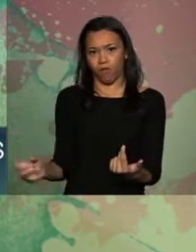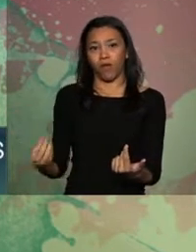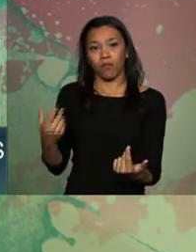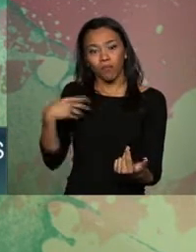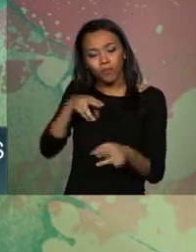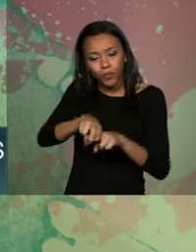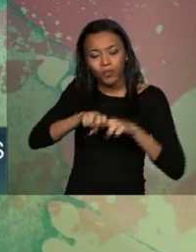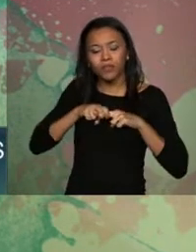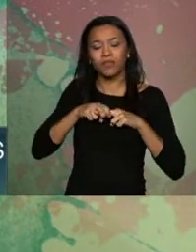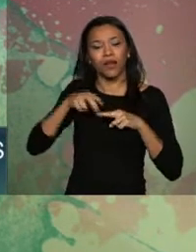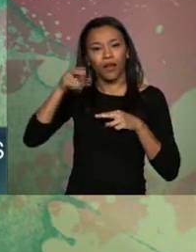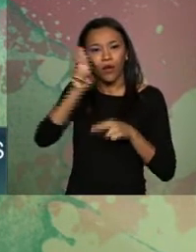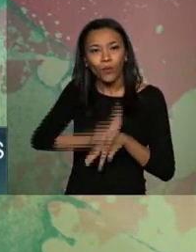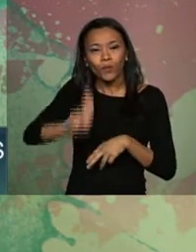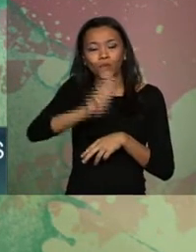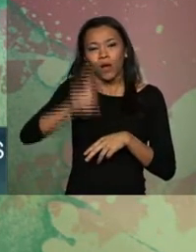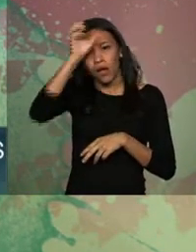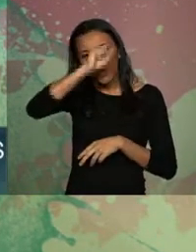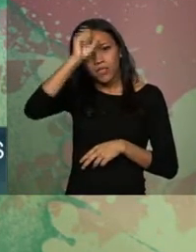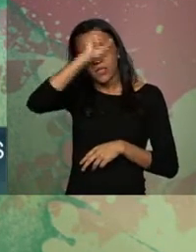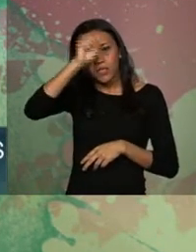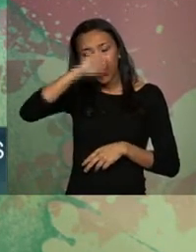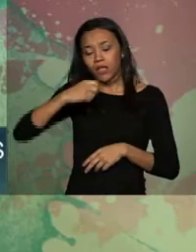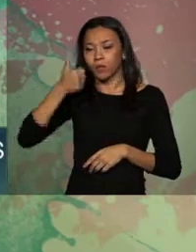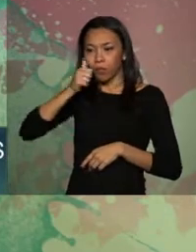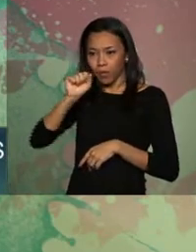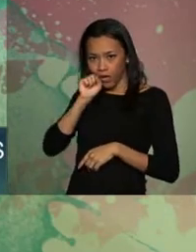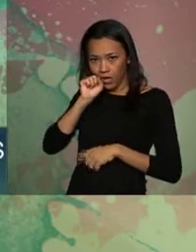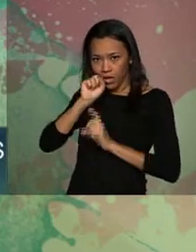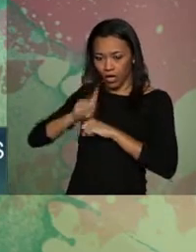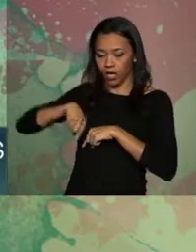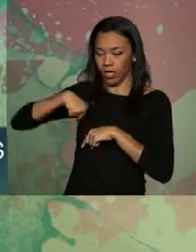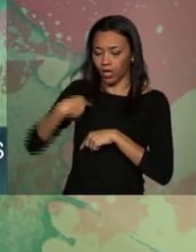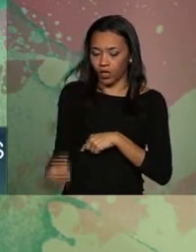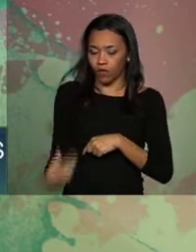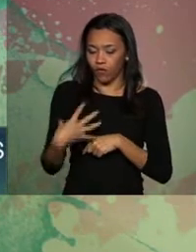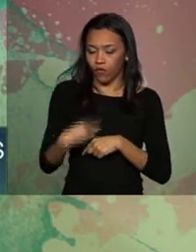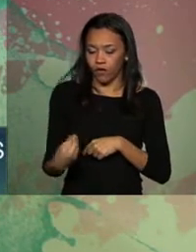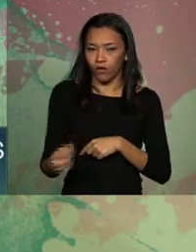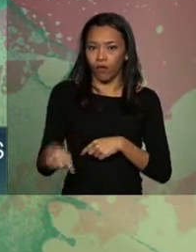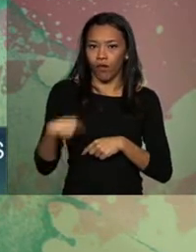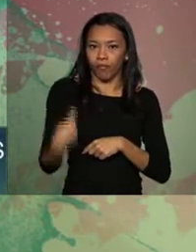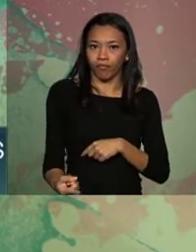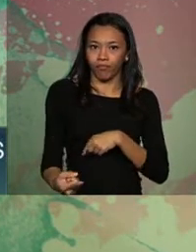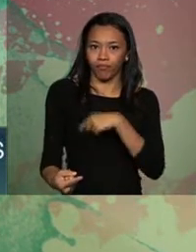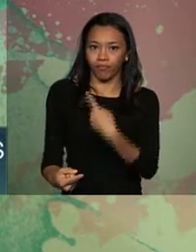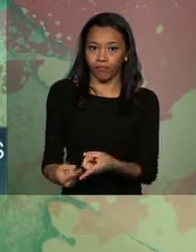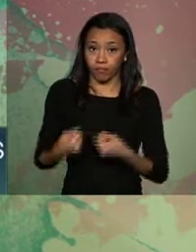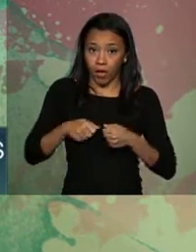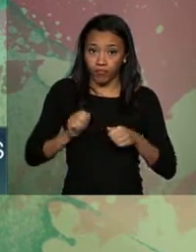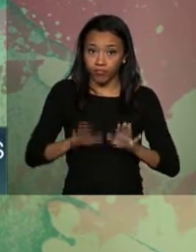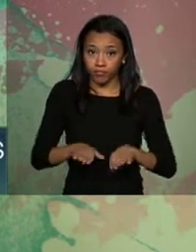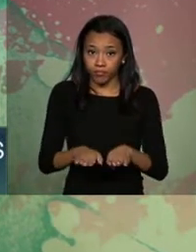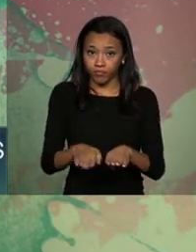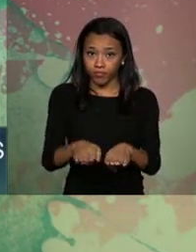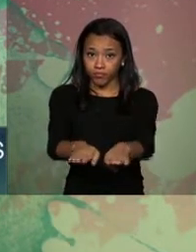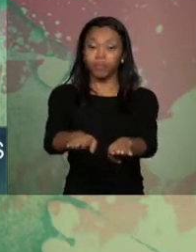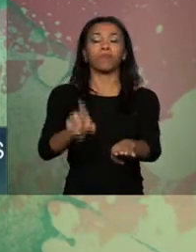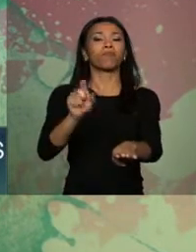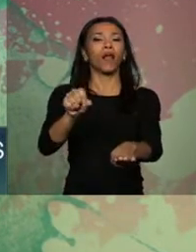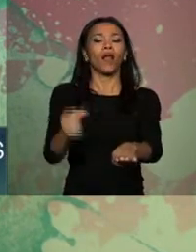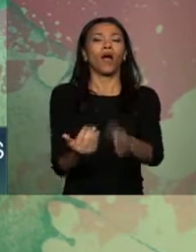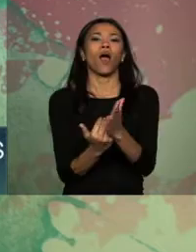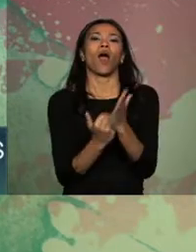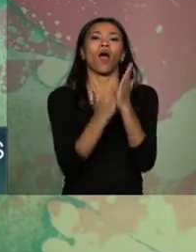aprendizado passado de mãe para filha, através da costura, para aumentar